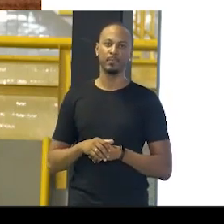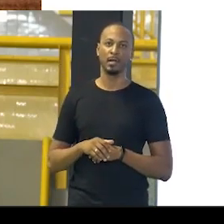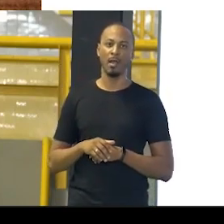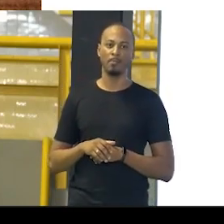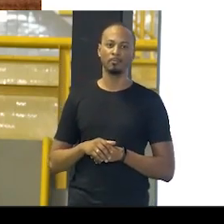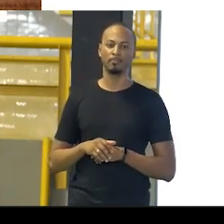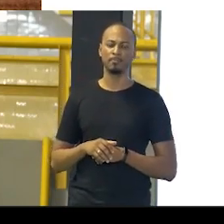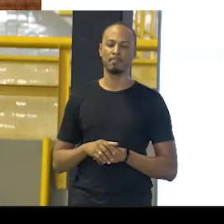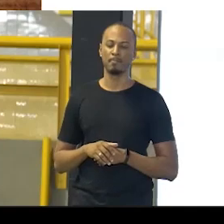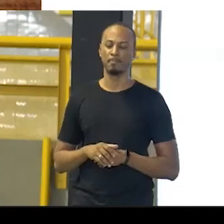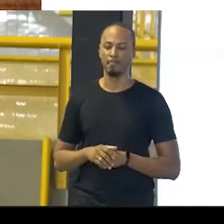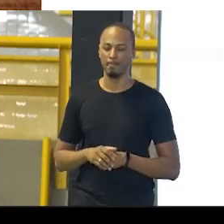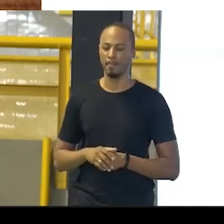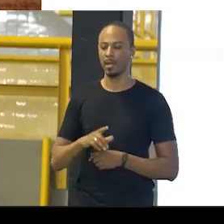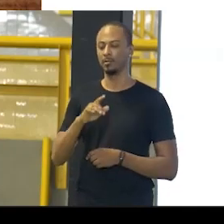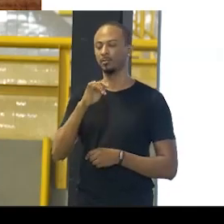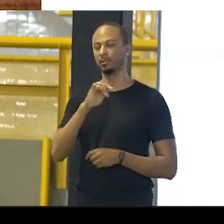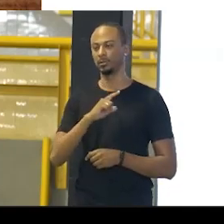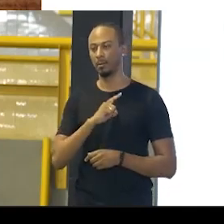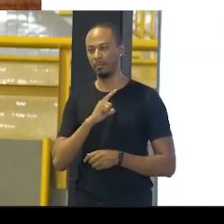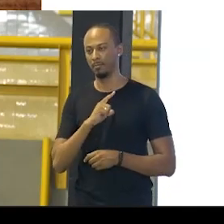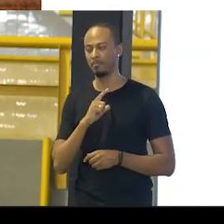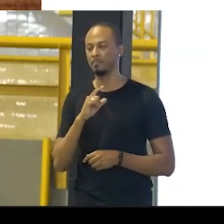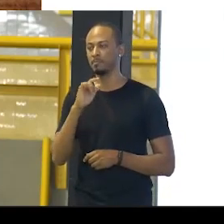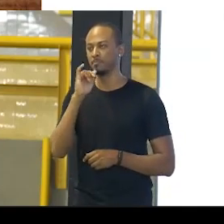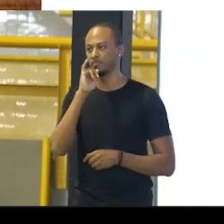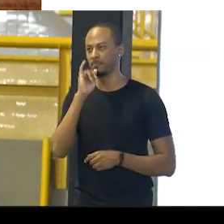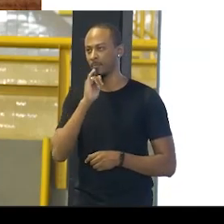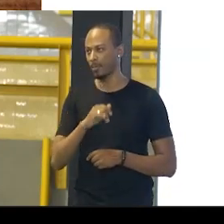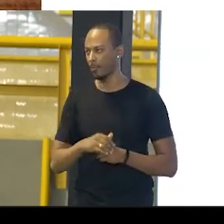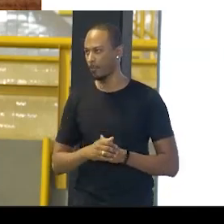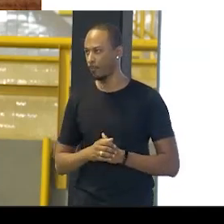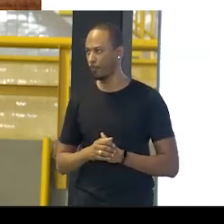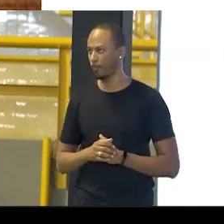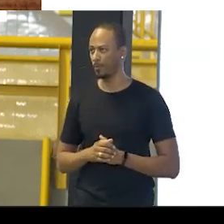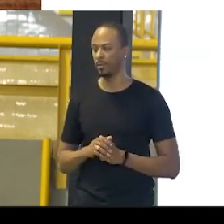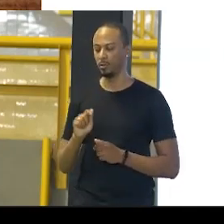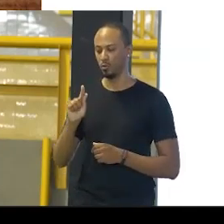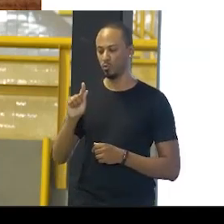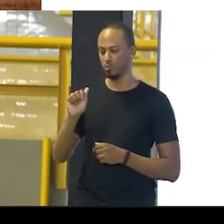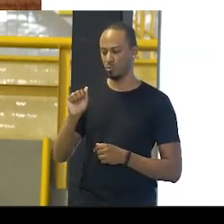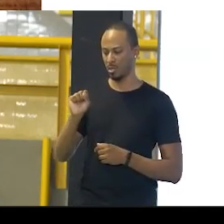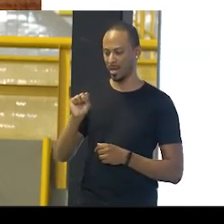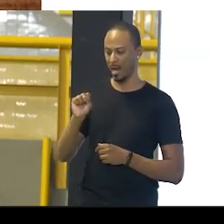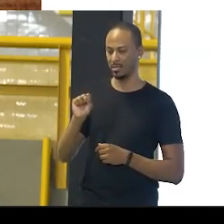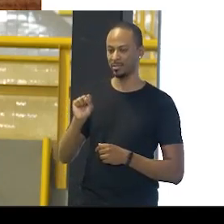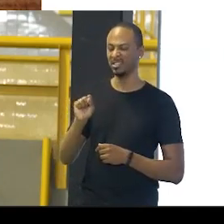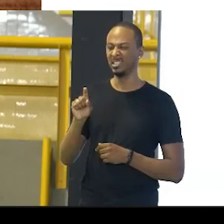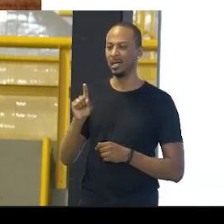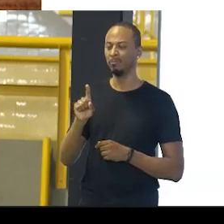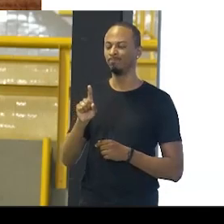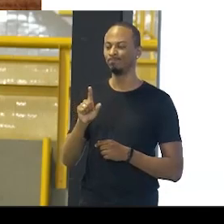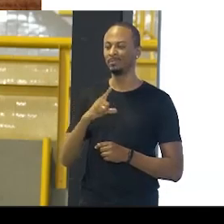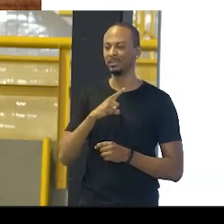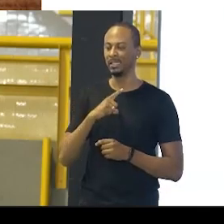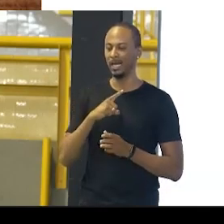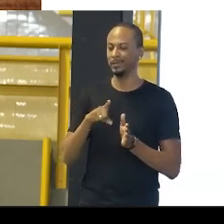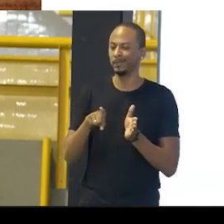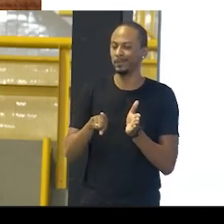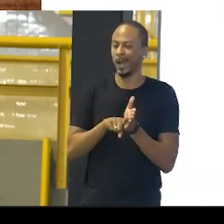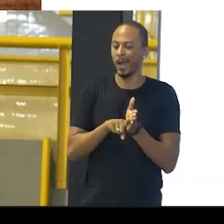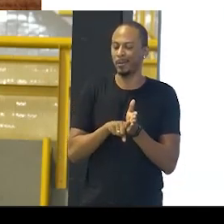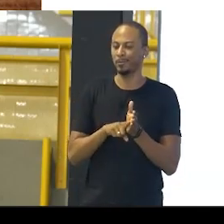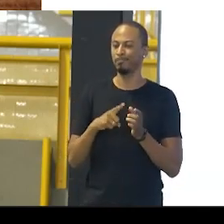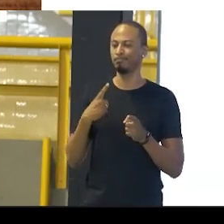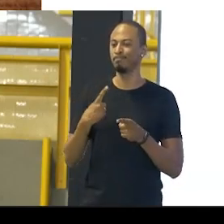ambiental. E na questão ambiental, esse gás pode contaminar recursos hídricos subterrâneos. É o